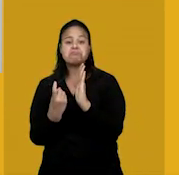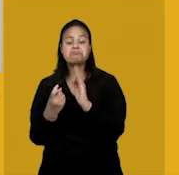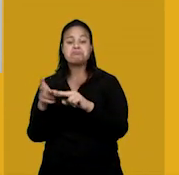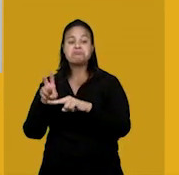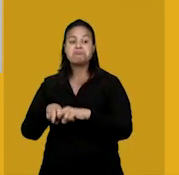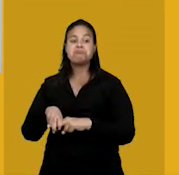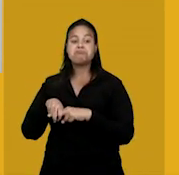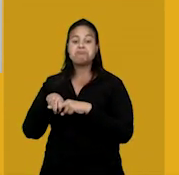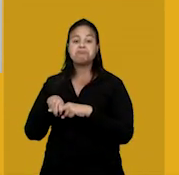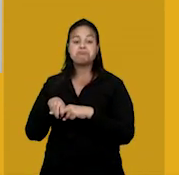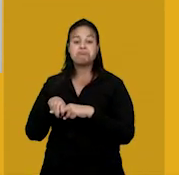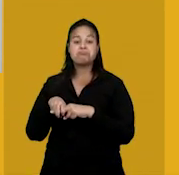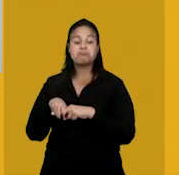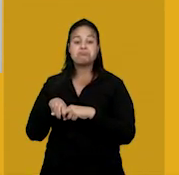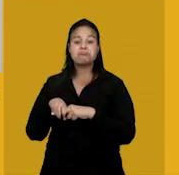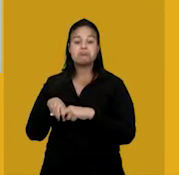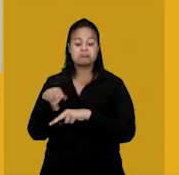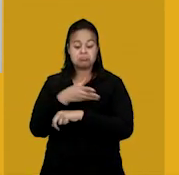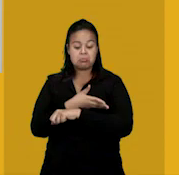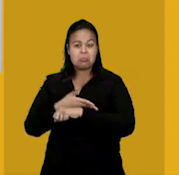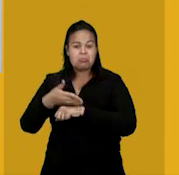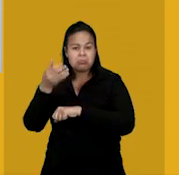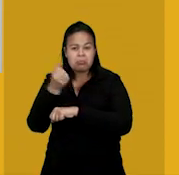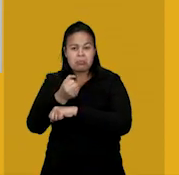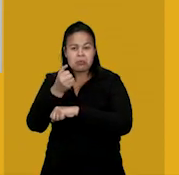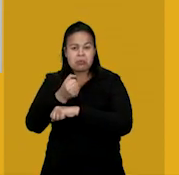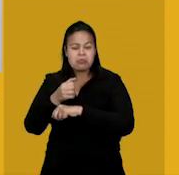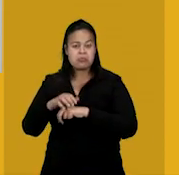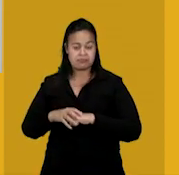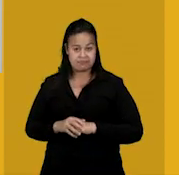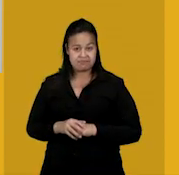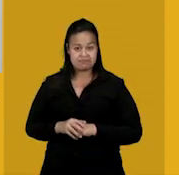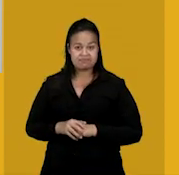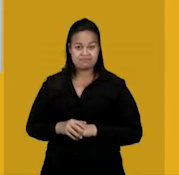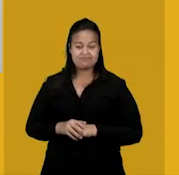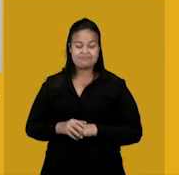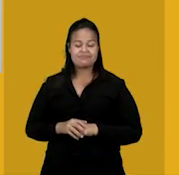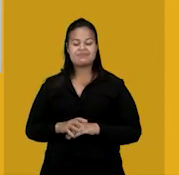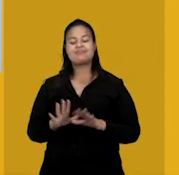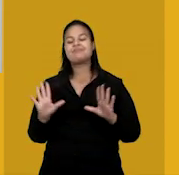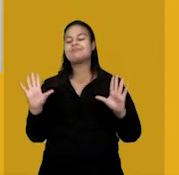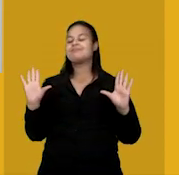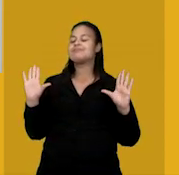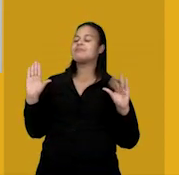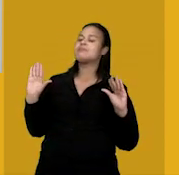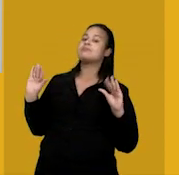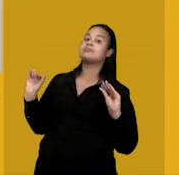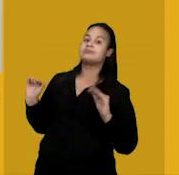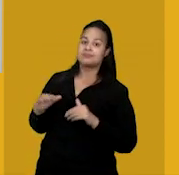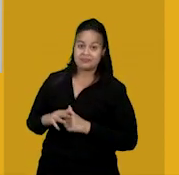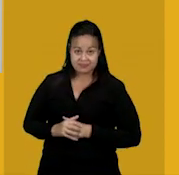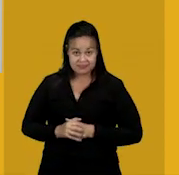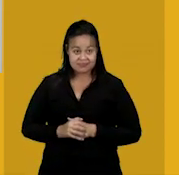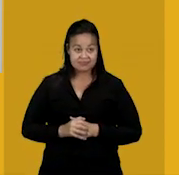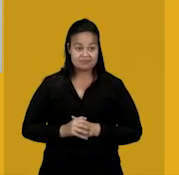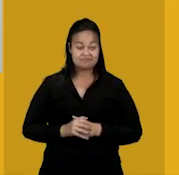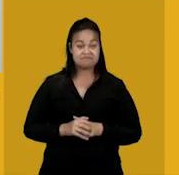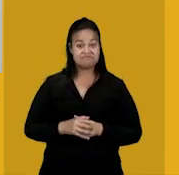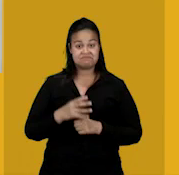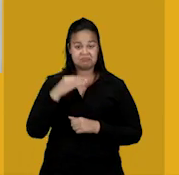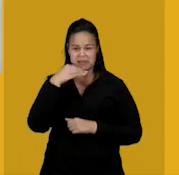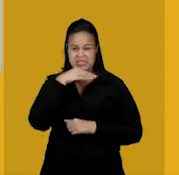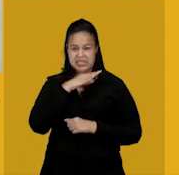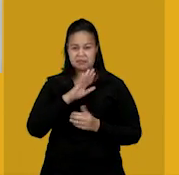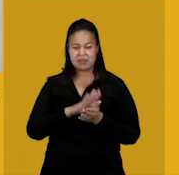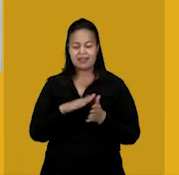O homem branco. Um aspecto assim, mais à vontade. Você vê que ele está assim com os braços abertos